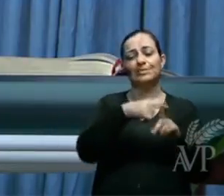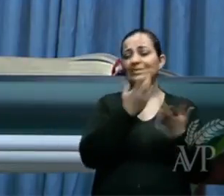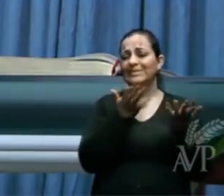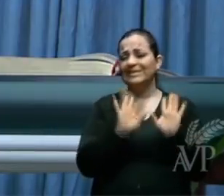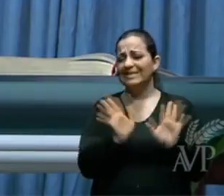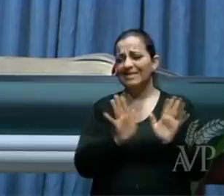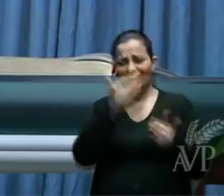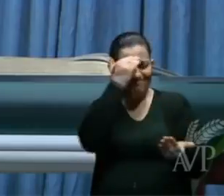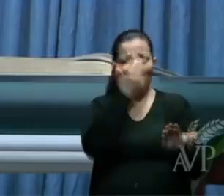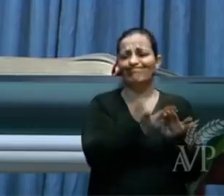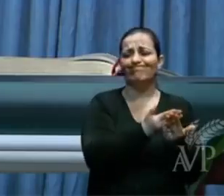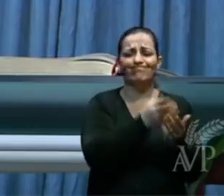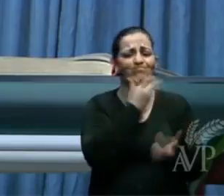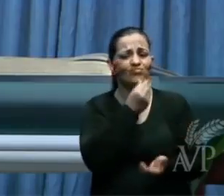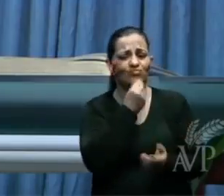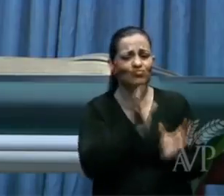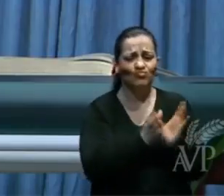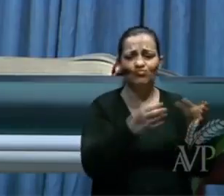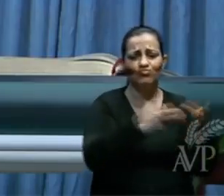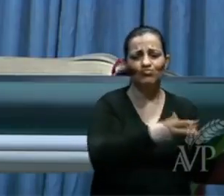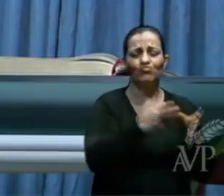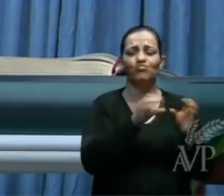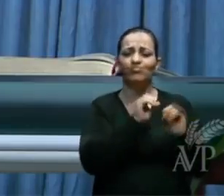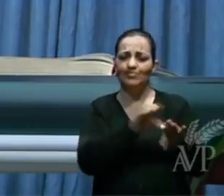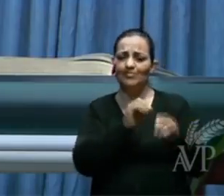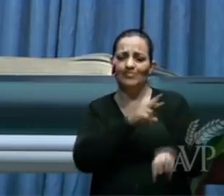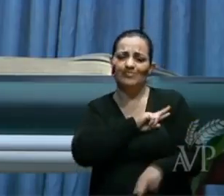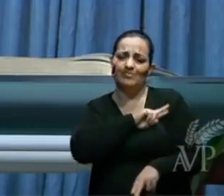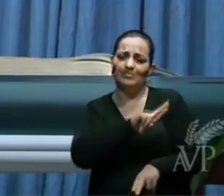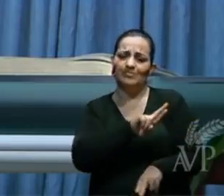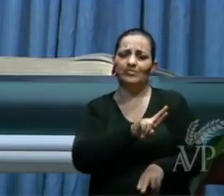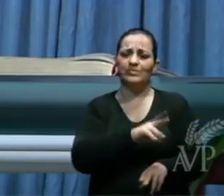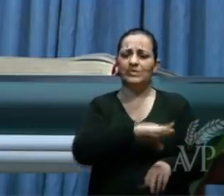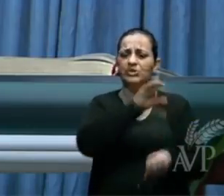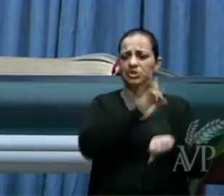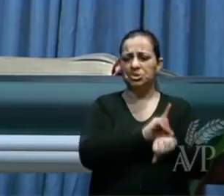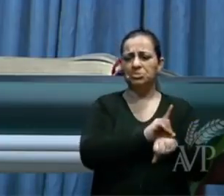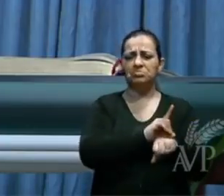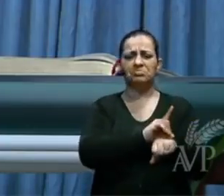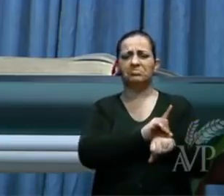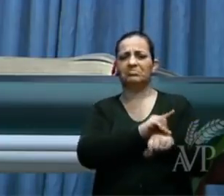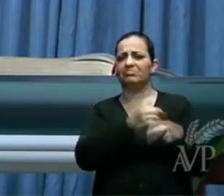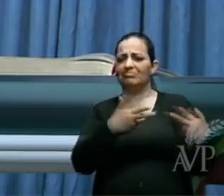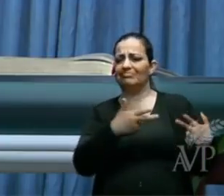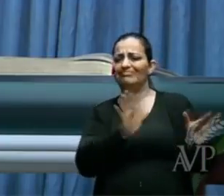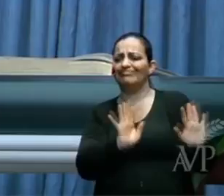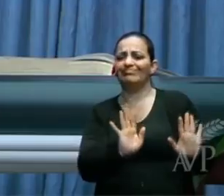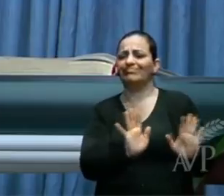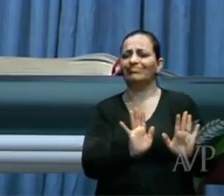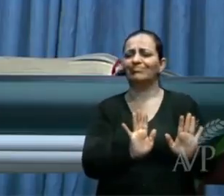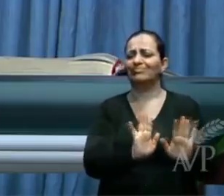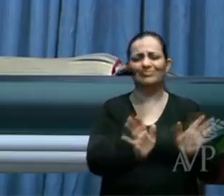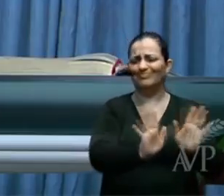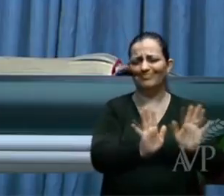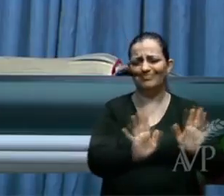pôr a confiança dos homens em suas suas diretorias o sol não não